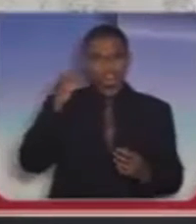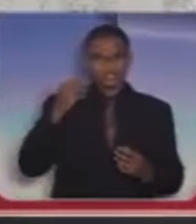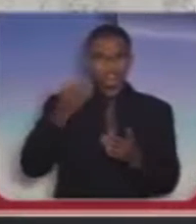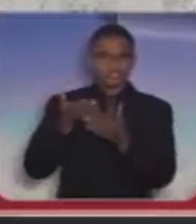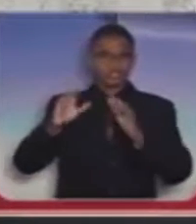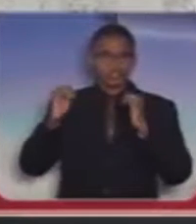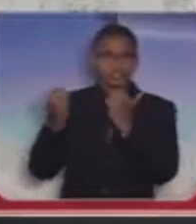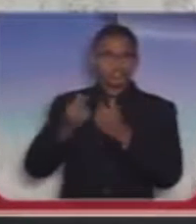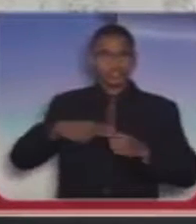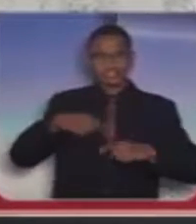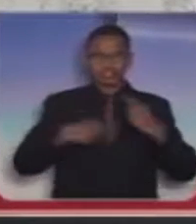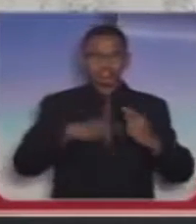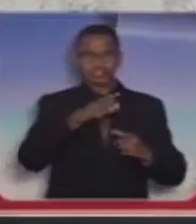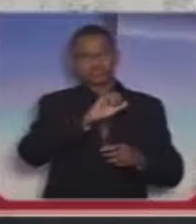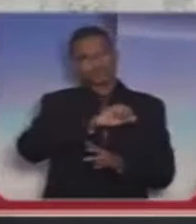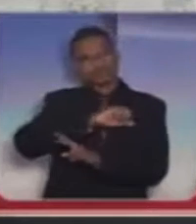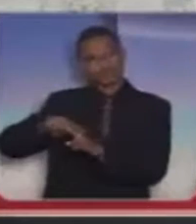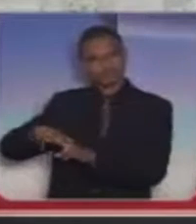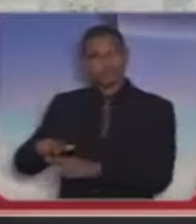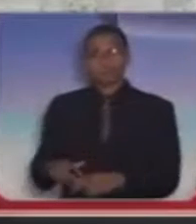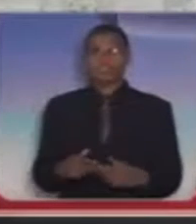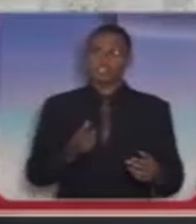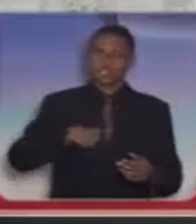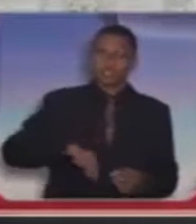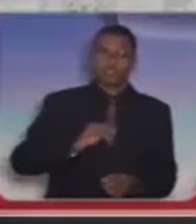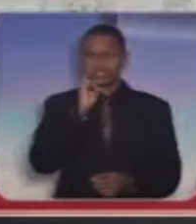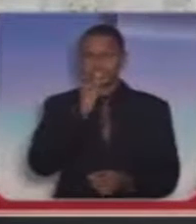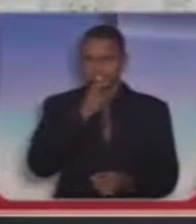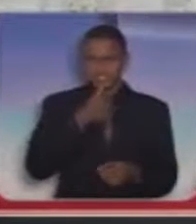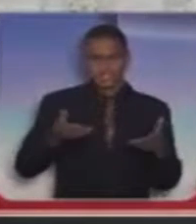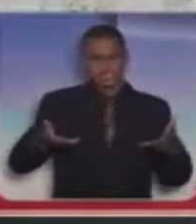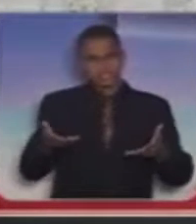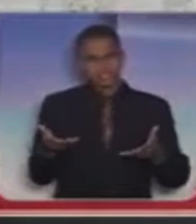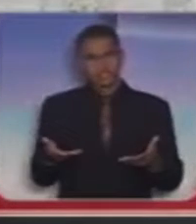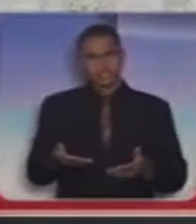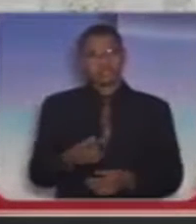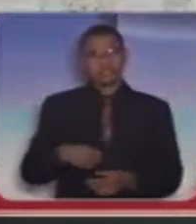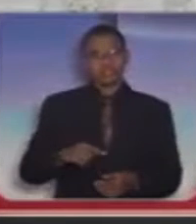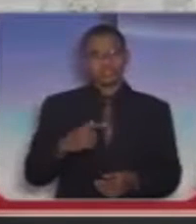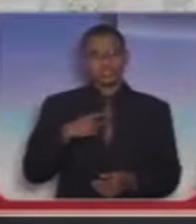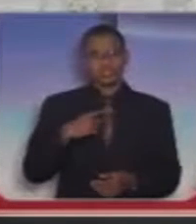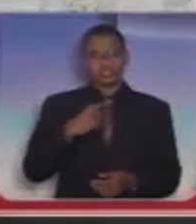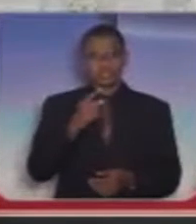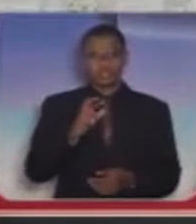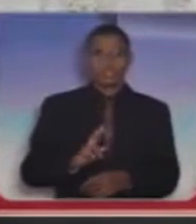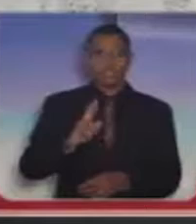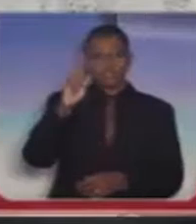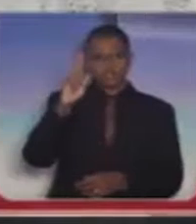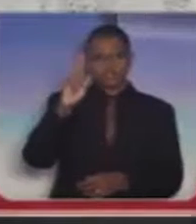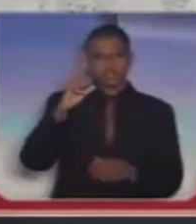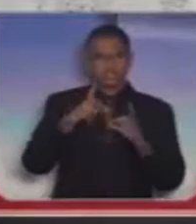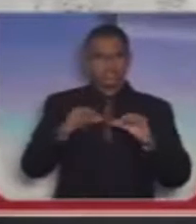sua prisão a nossa tristeza neste exato momento o chefe dessa quadrilha em brasília